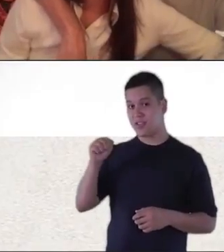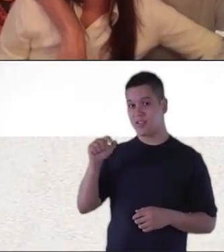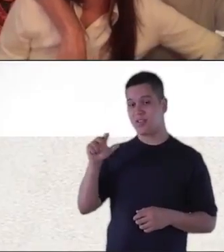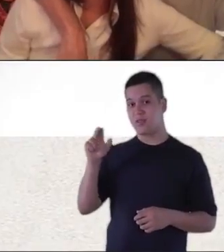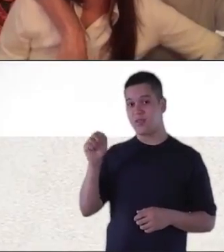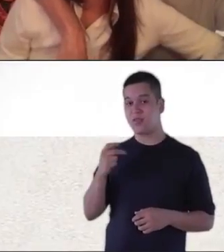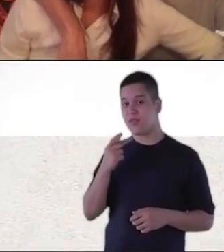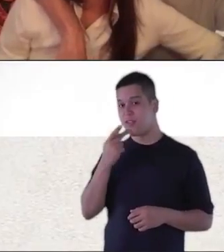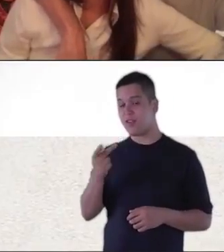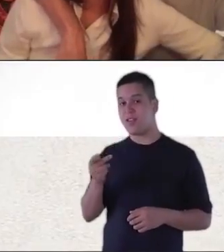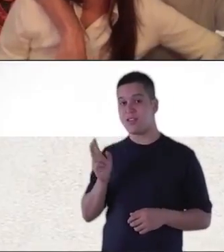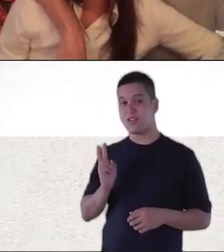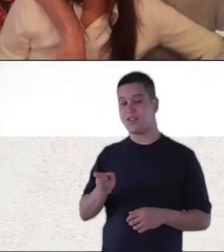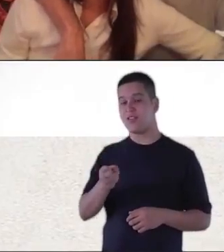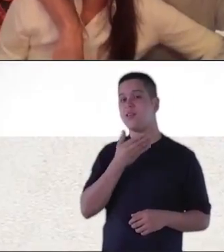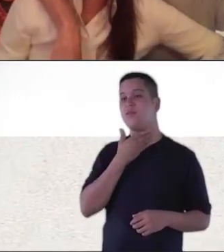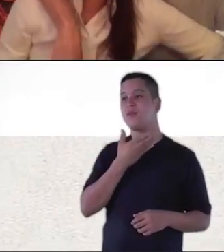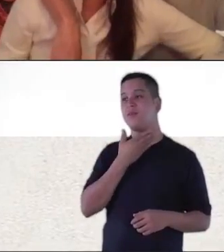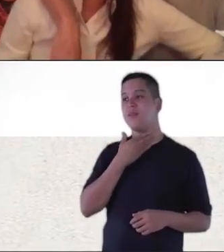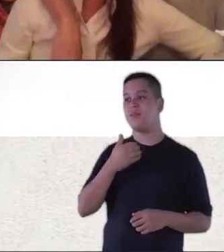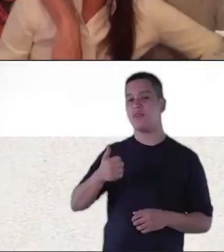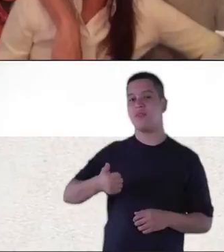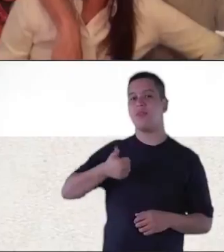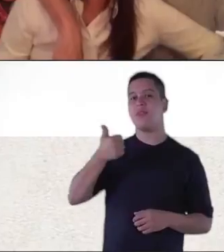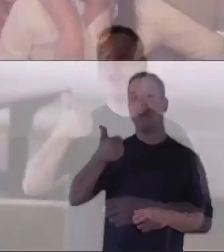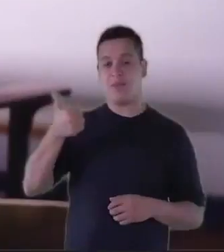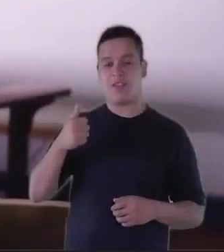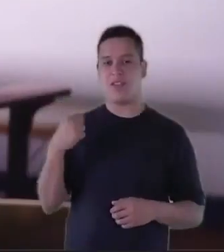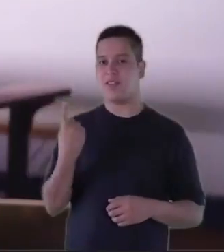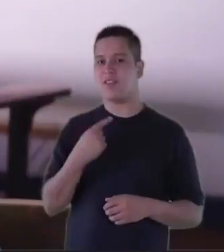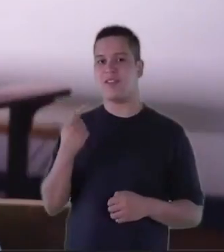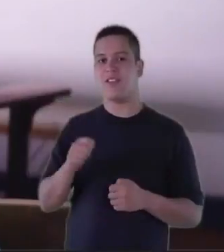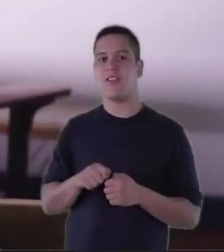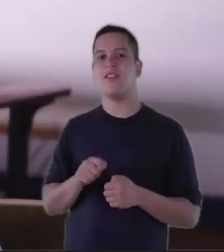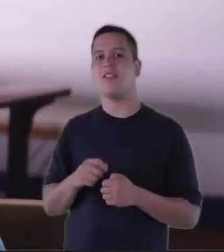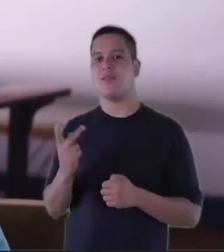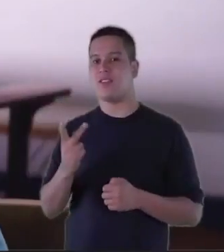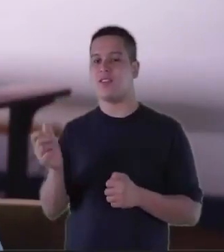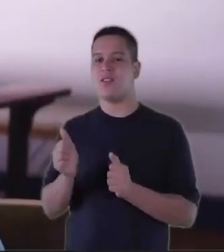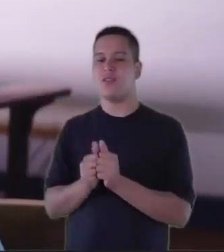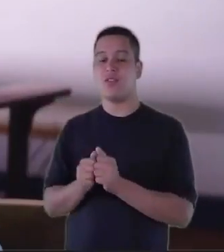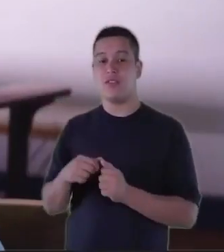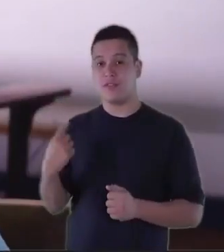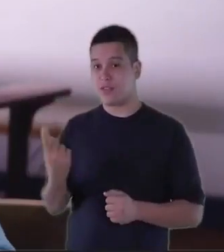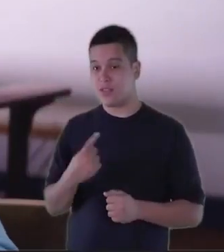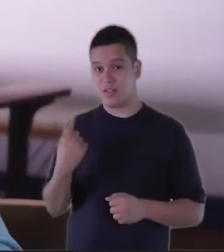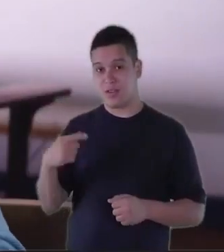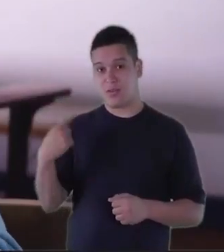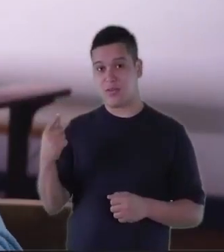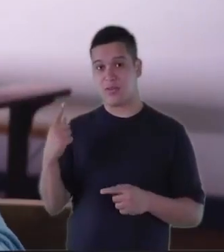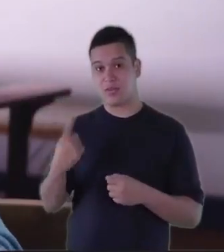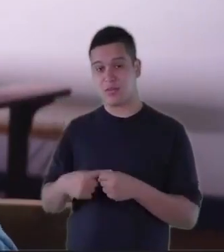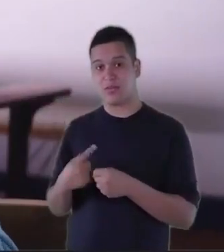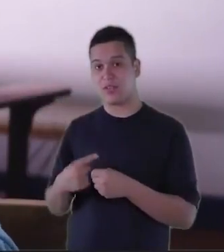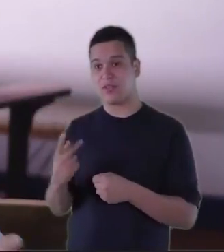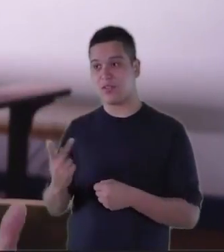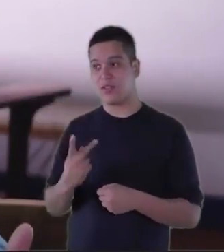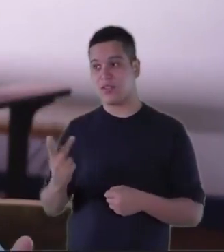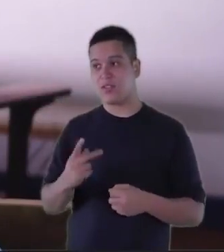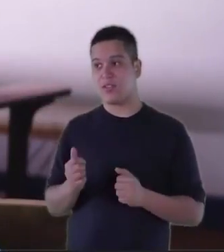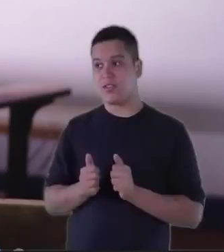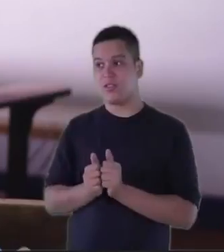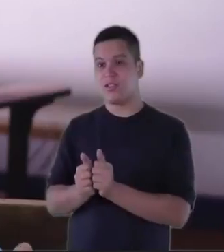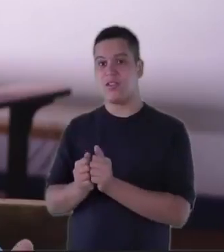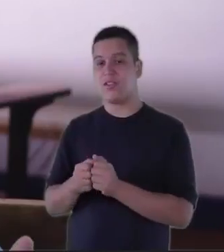Tony e Malu, primeira edição. Vamos fazer outros episódios combinando, porque, por exemplo, faltou a leitura